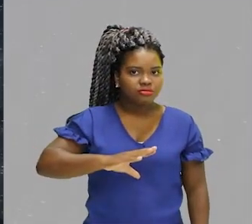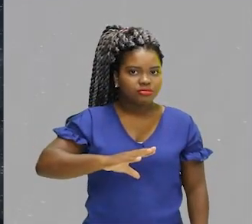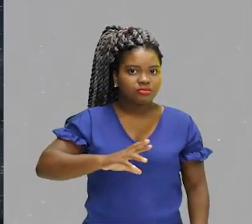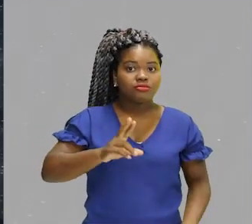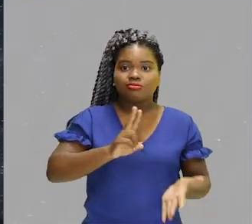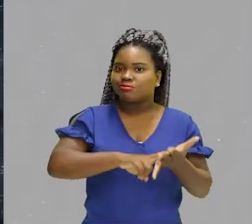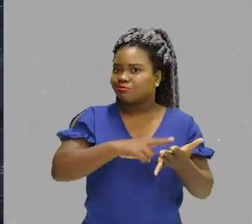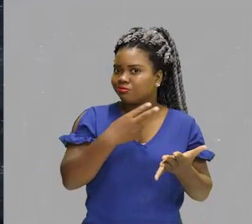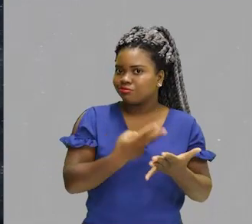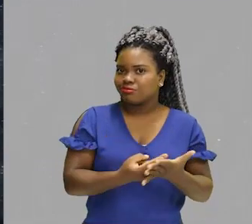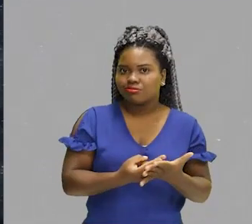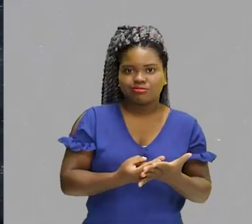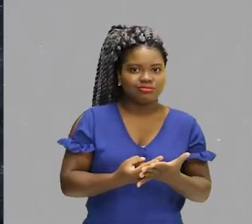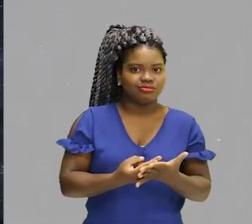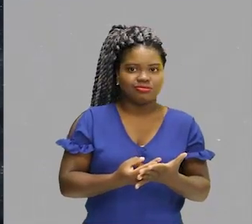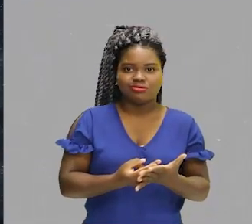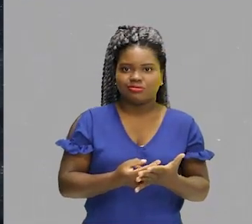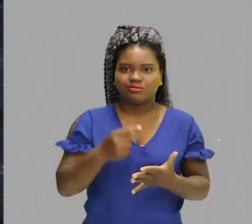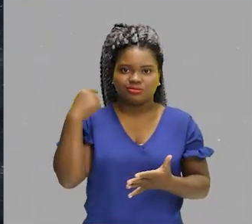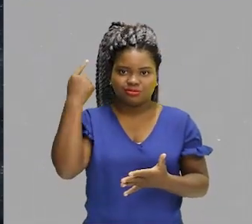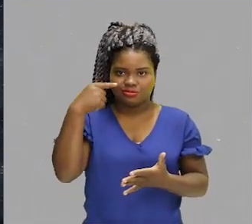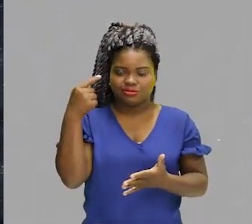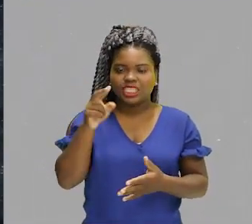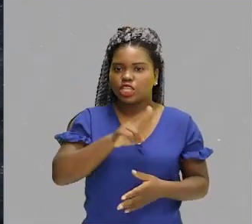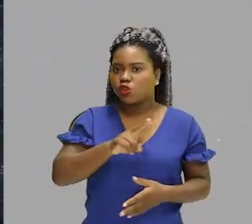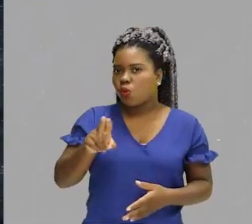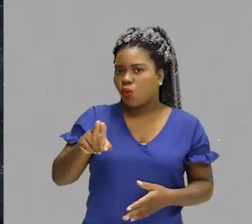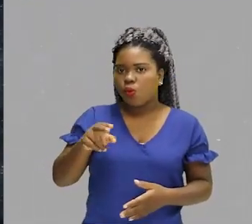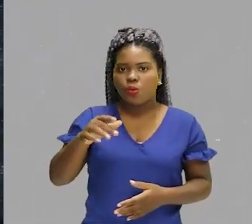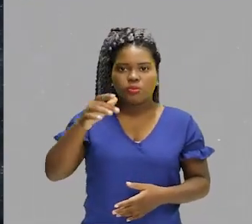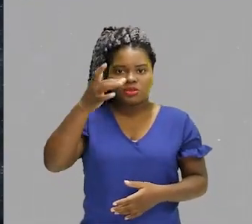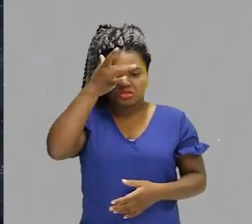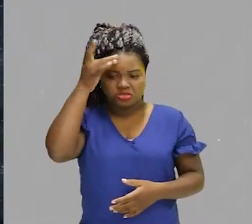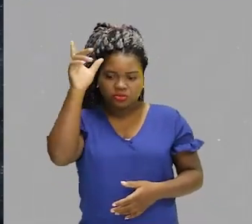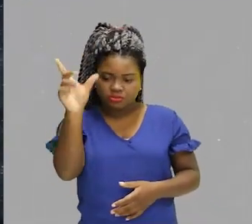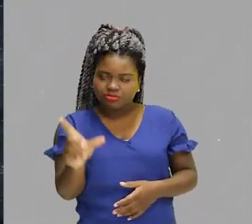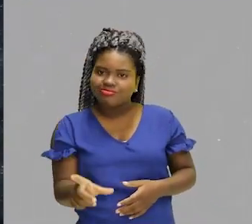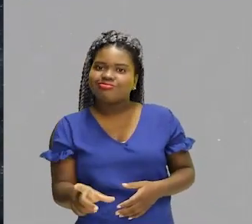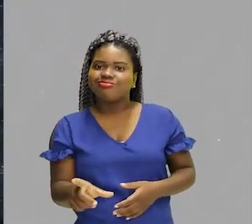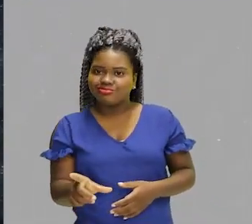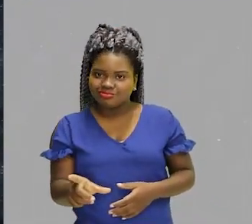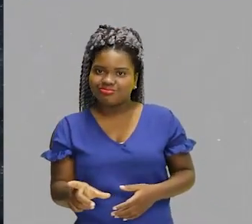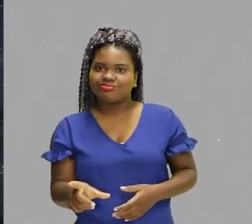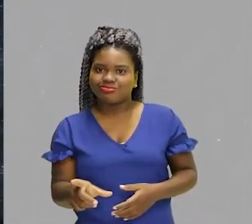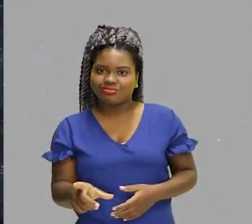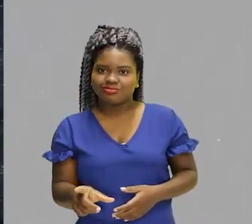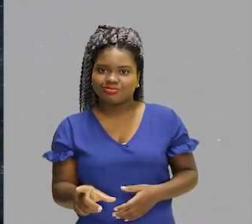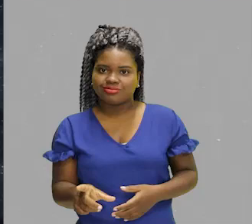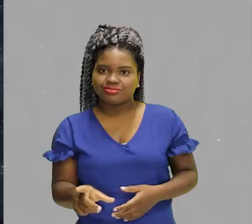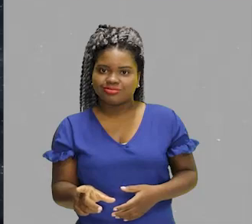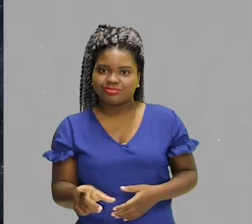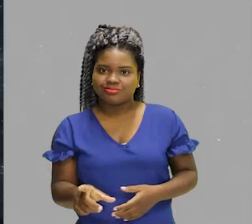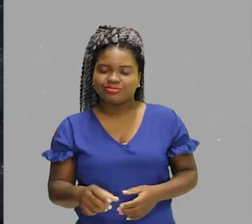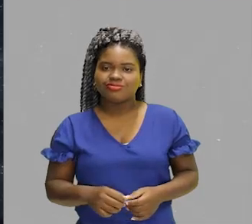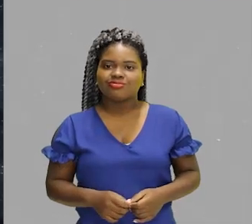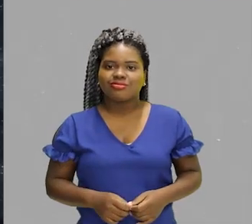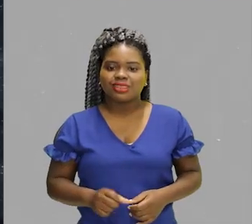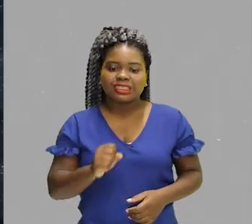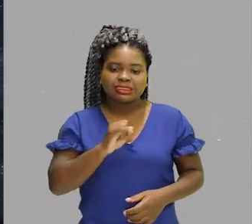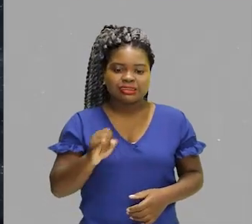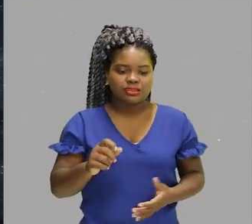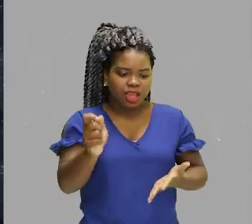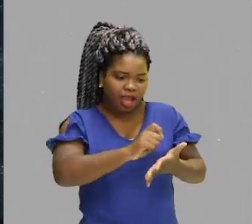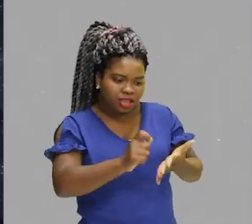de pessoas. Os nomes próprios, eles permanecem da forma que são escritos e pronunciados no seu idioma original.